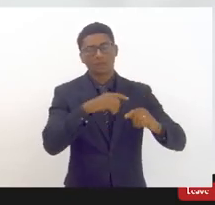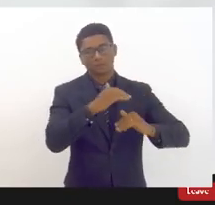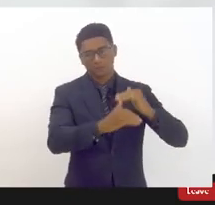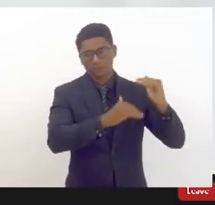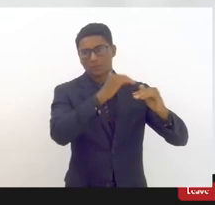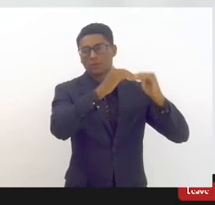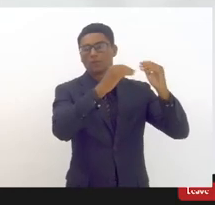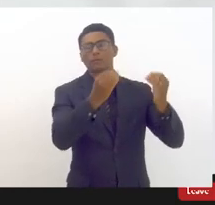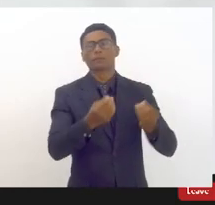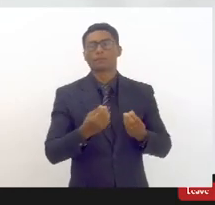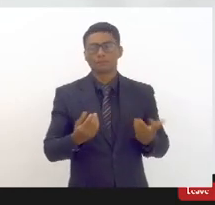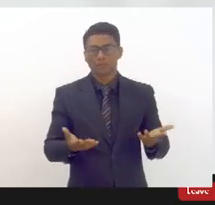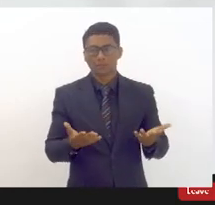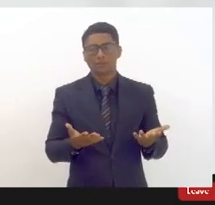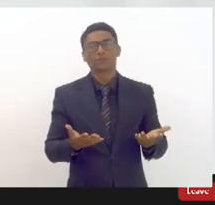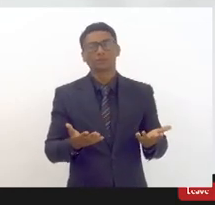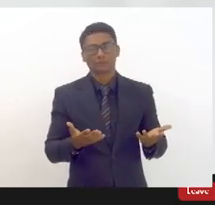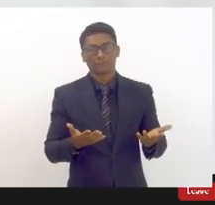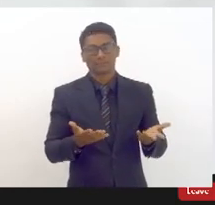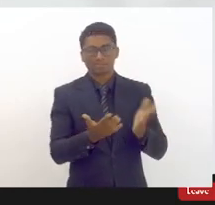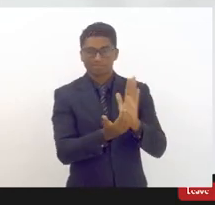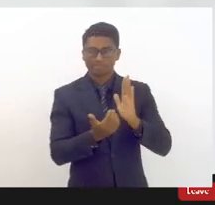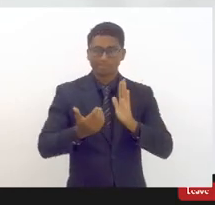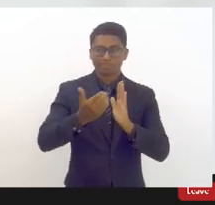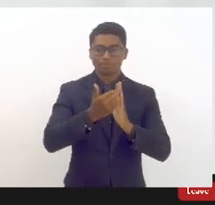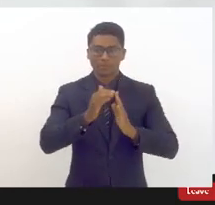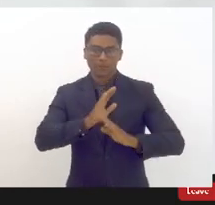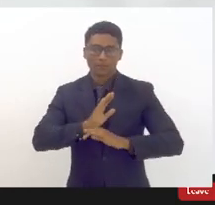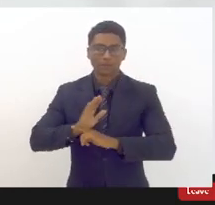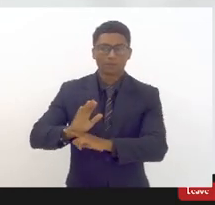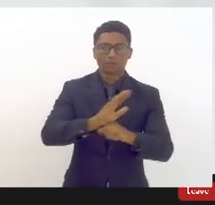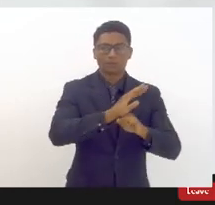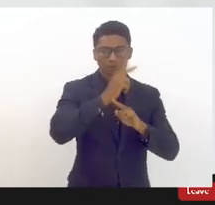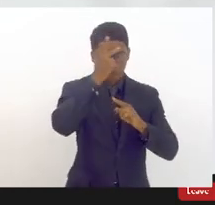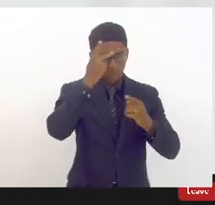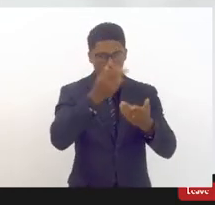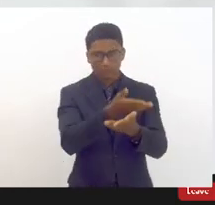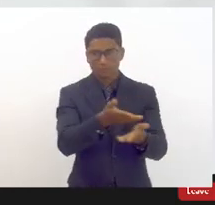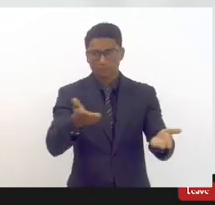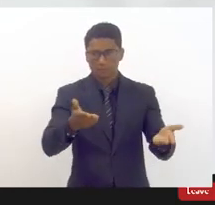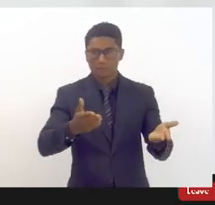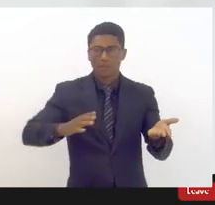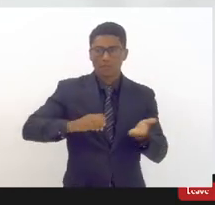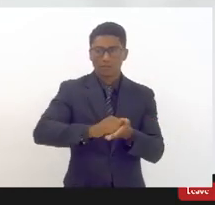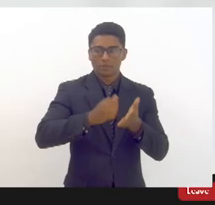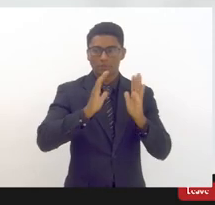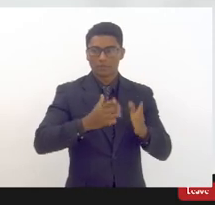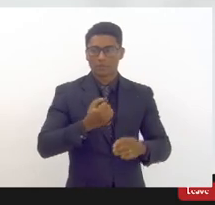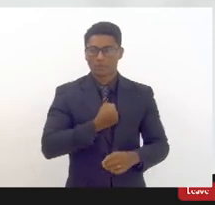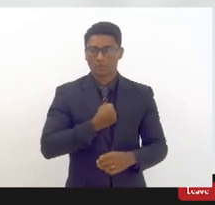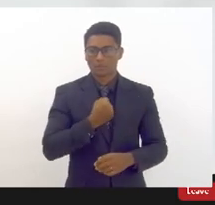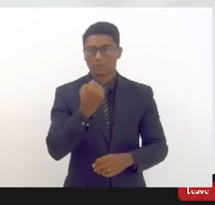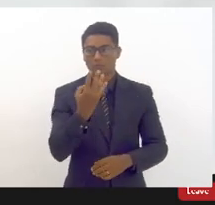para que ele possa trazer mais utilidade para aqueles que já estão cadastrados no 4199.